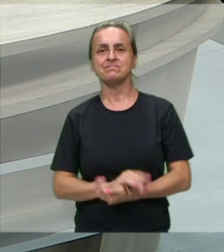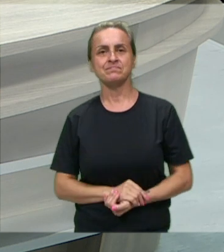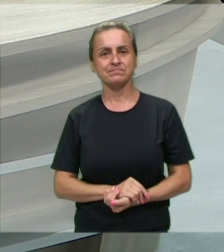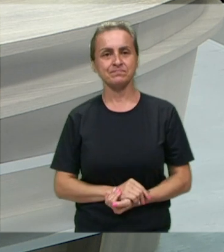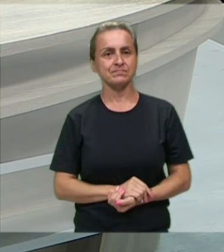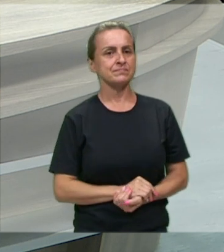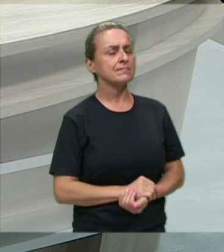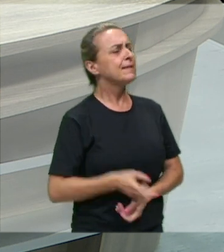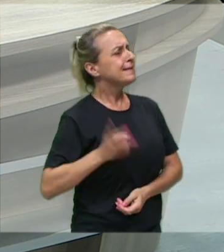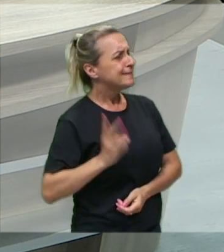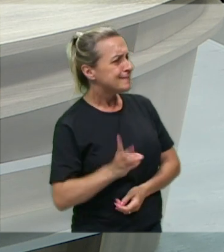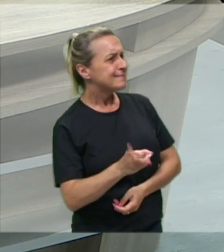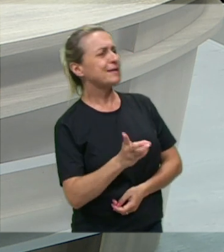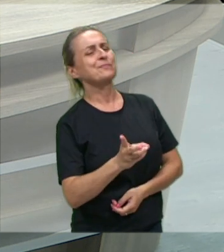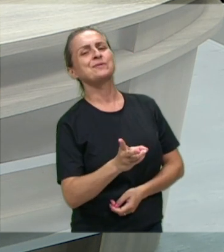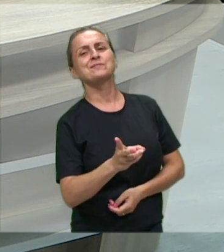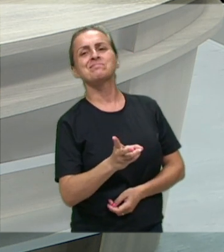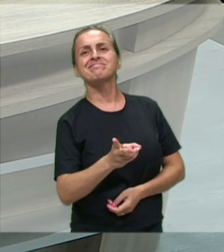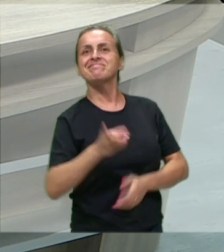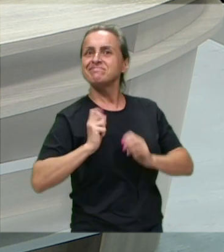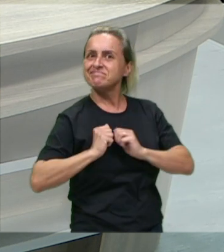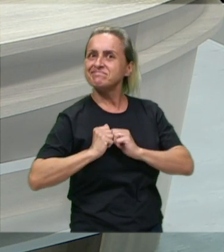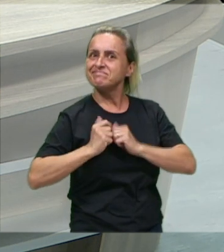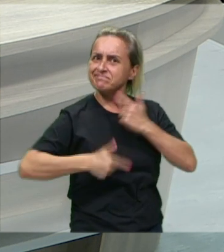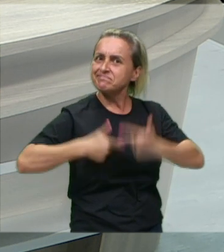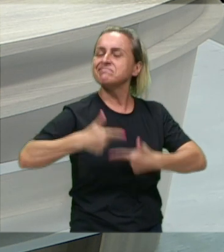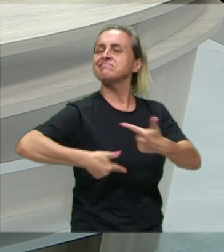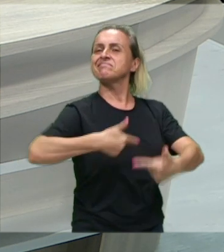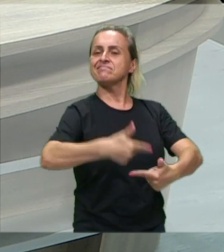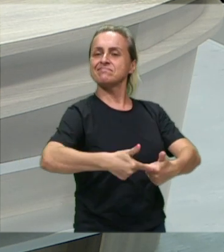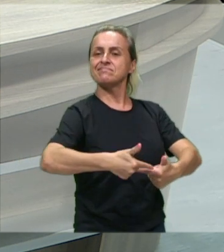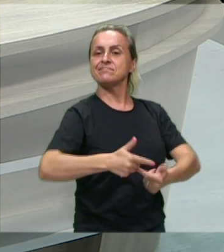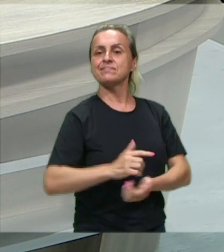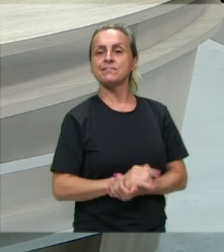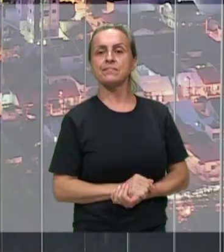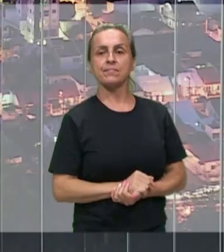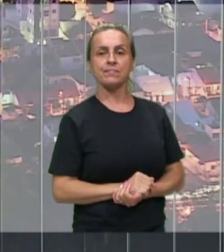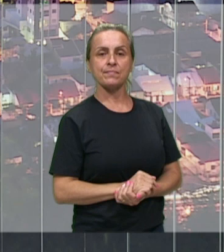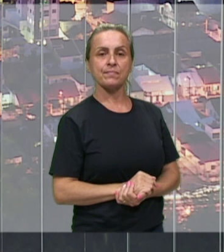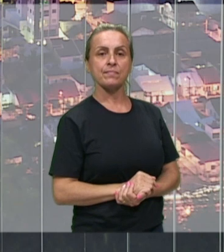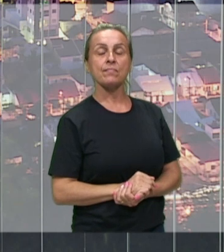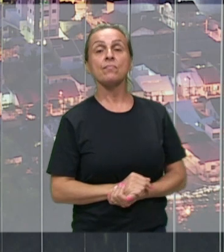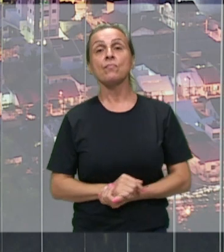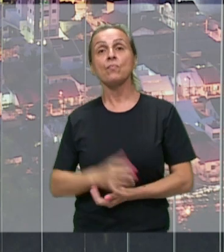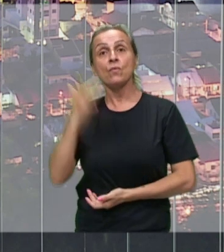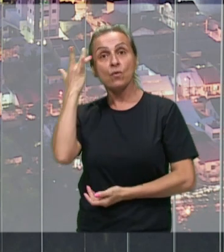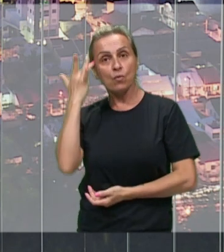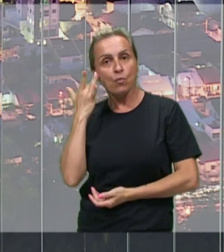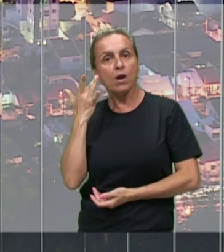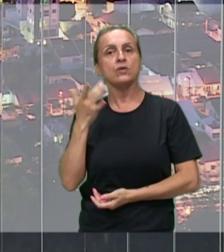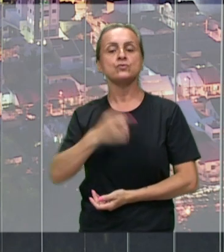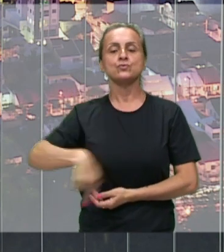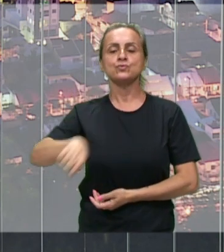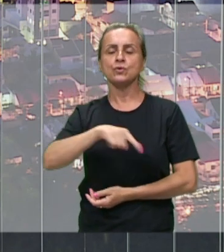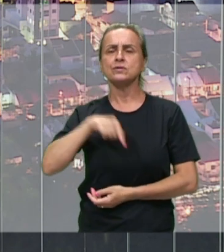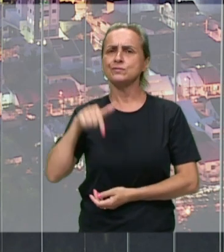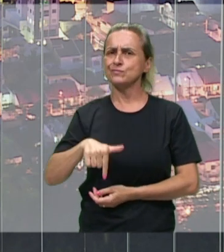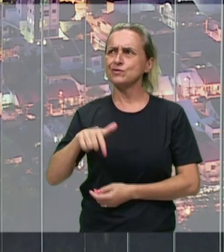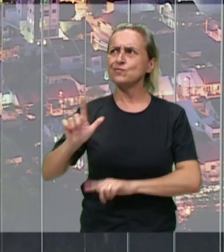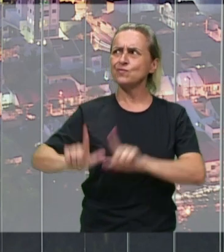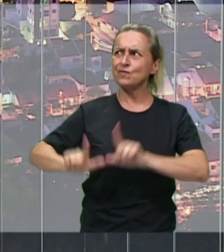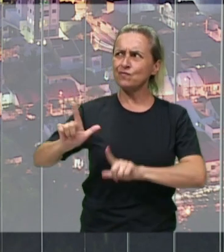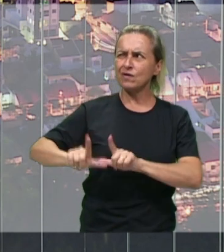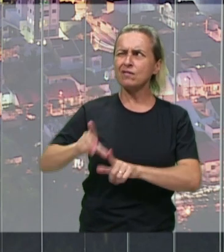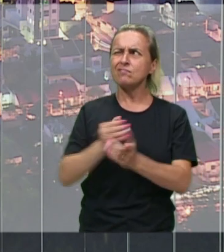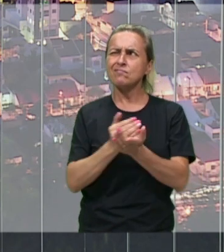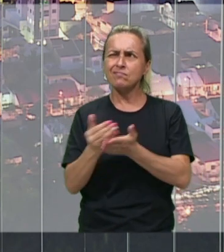né, sempre atuante, né, Aguinaldo? Assim, eu acho que nós estamos aqui, né, com a TV desde